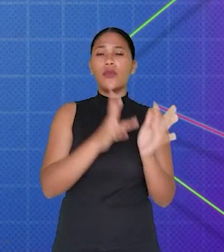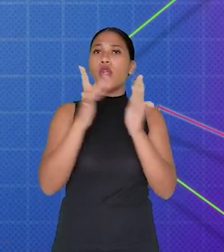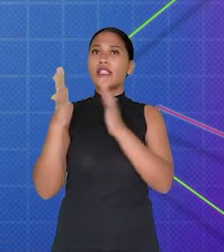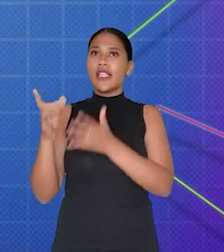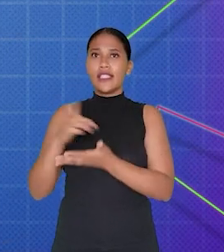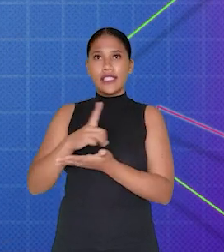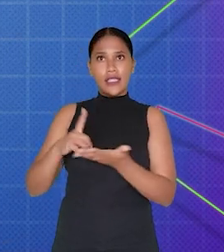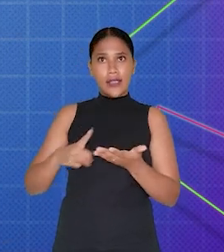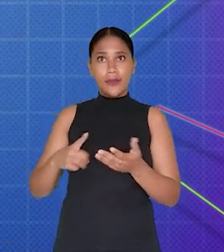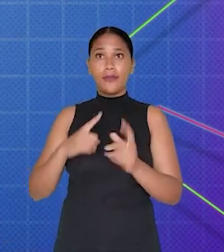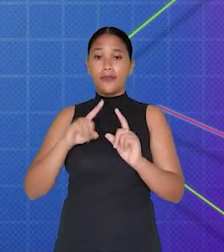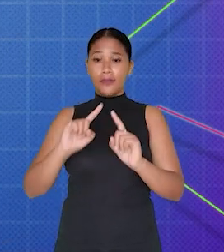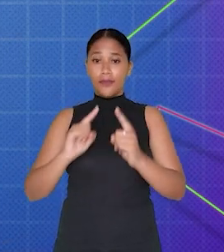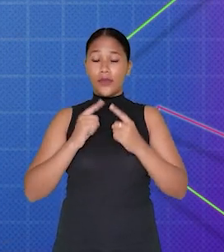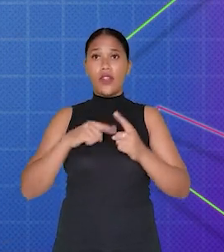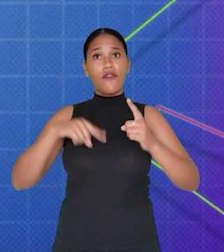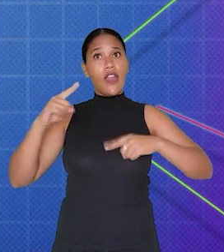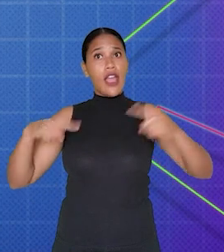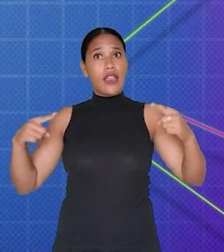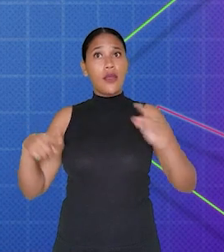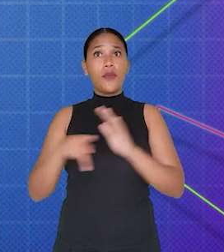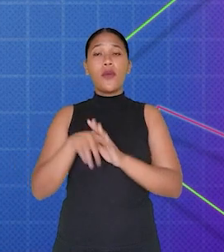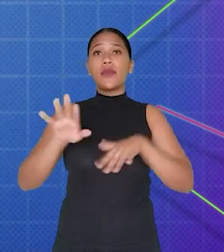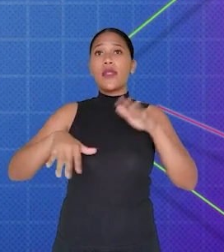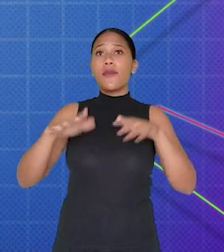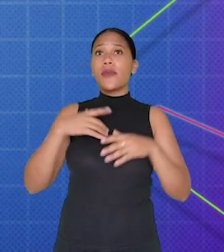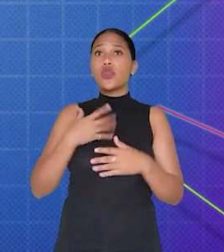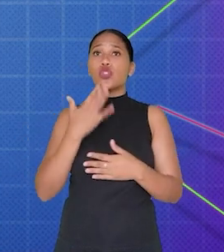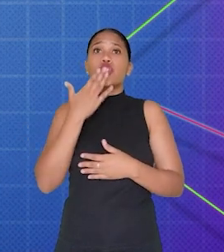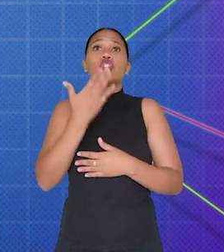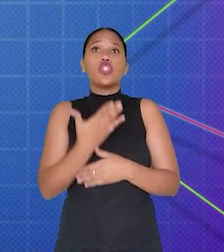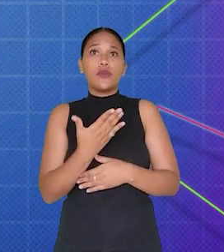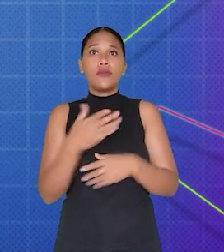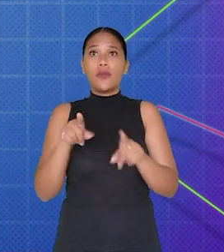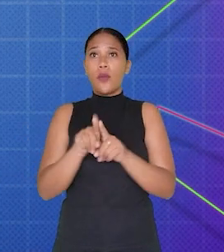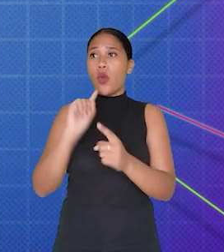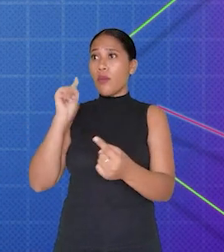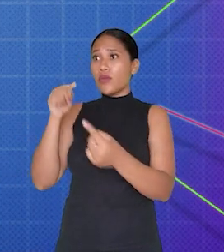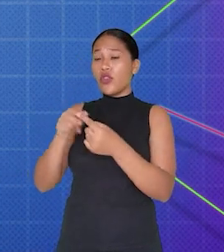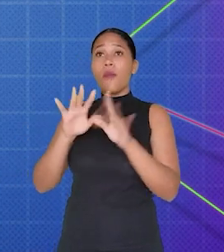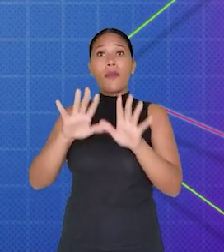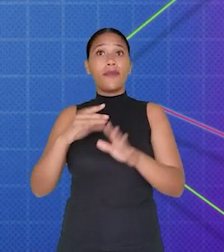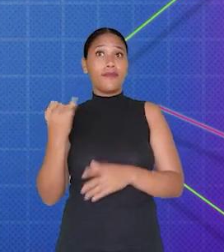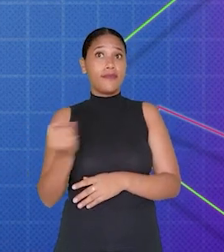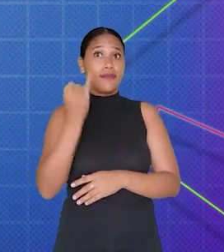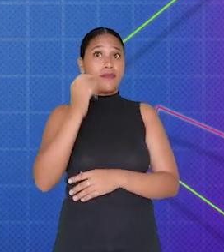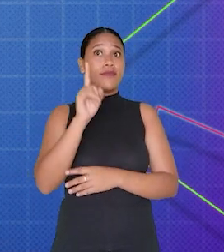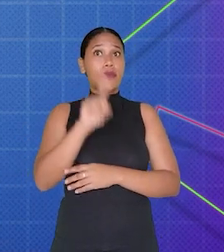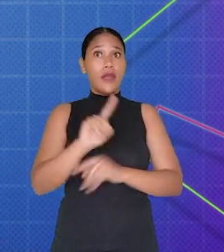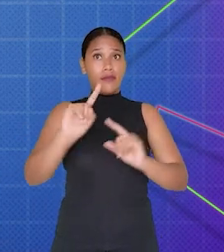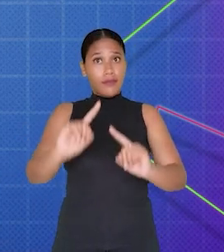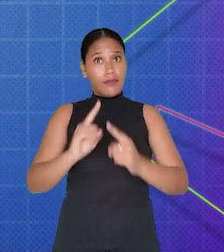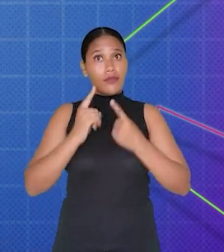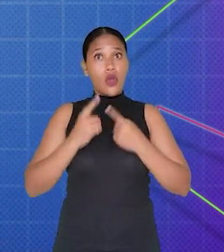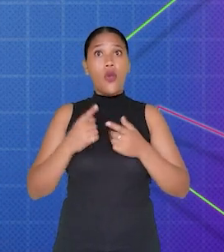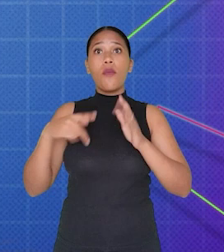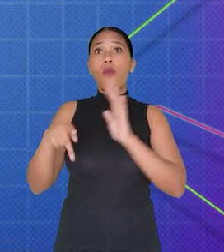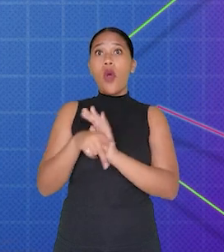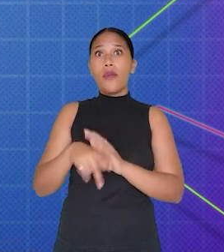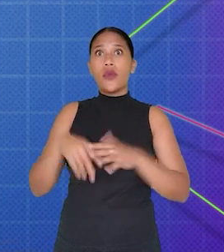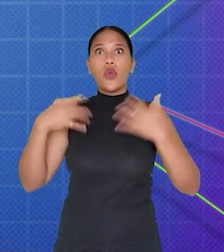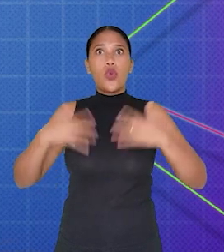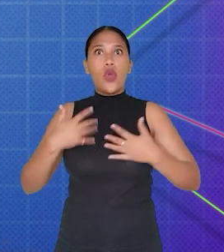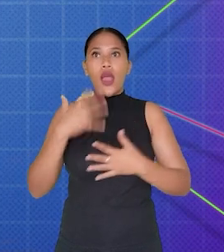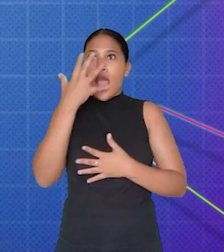do processo de design. Os desafios podem variar dependendo do tipo de jogo e dos objetivos dos jogadores, mas é importante que sejam desafiadores